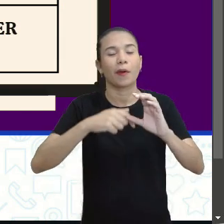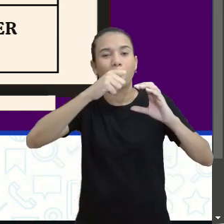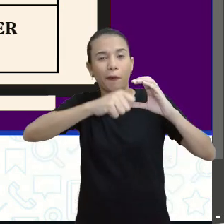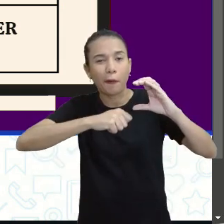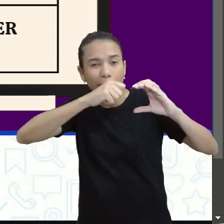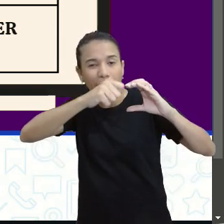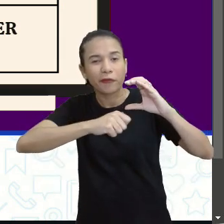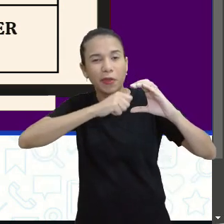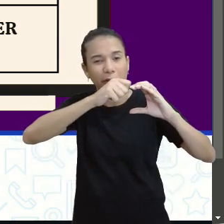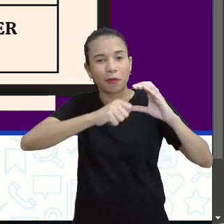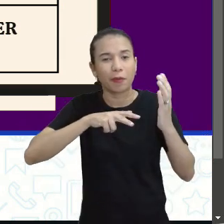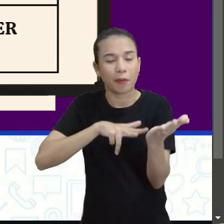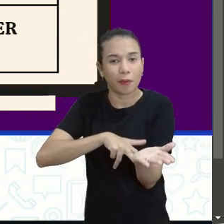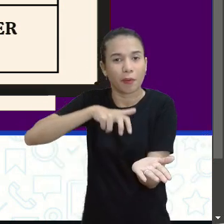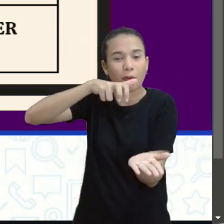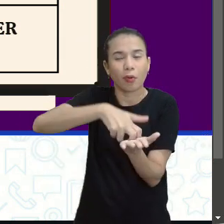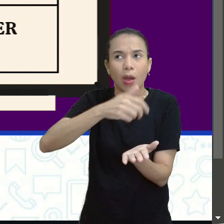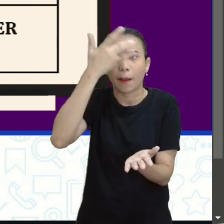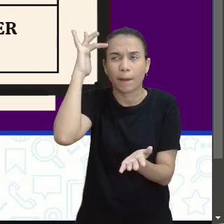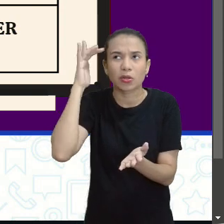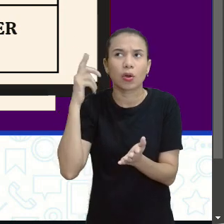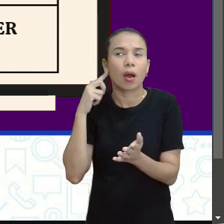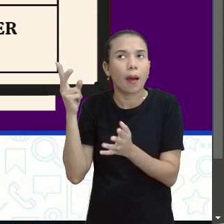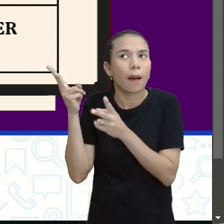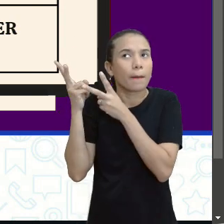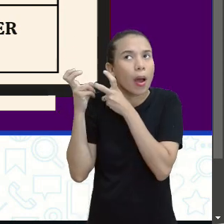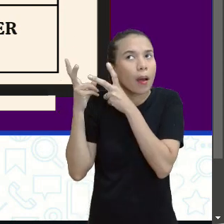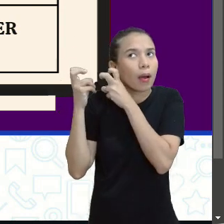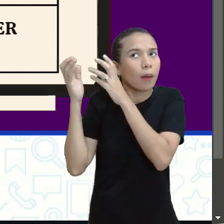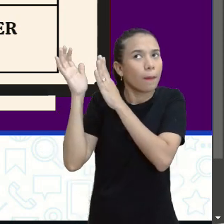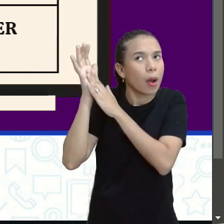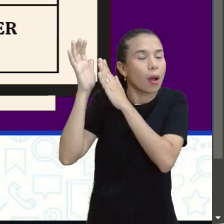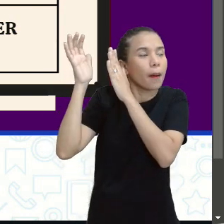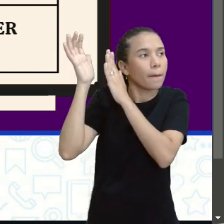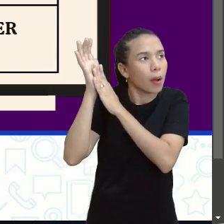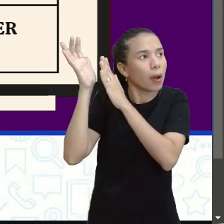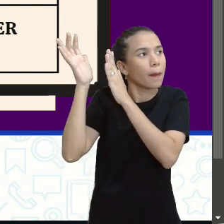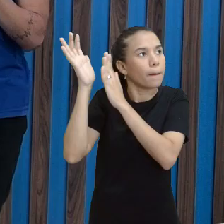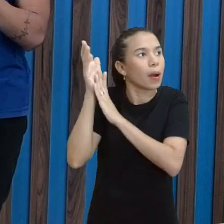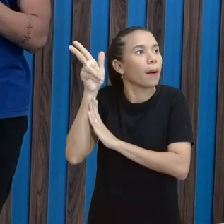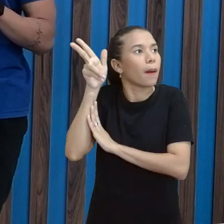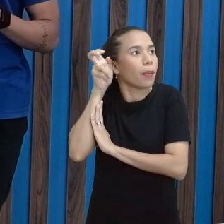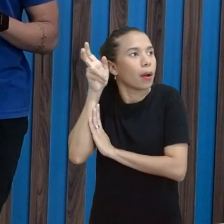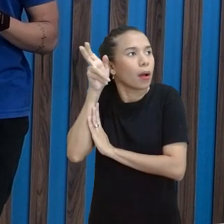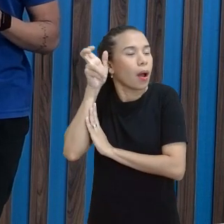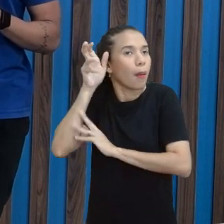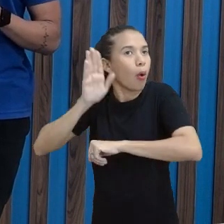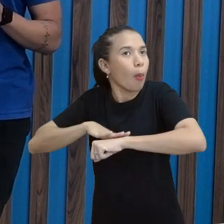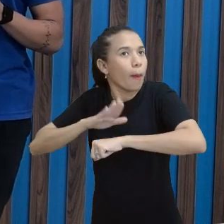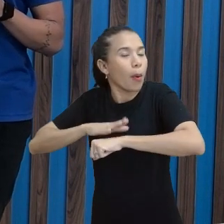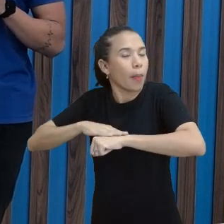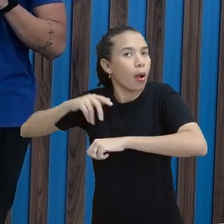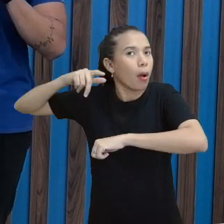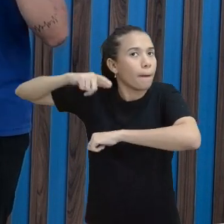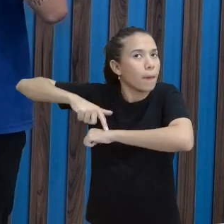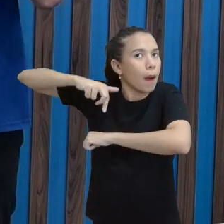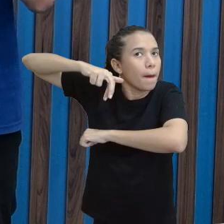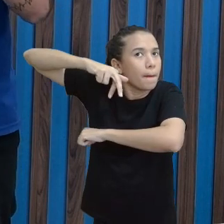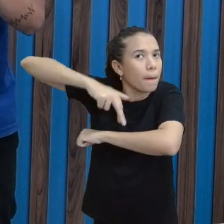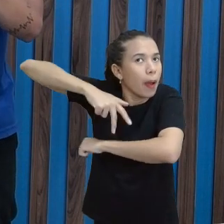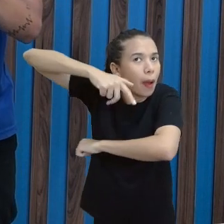salto em distância, né, o cara ficava lá batendo palma, indicando ao atleta qual o momento que ele